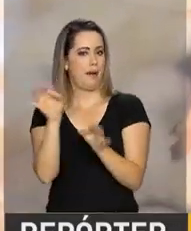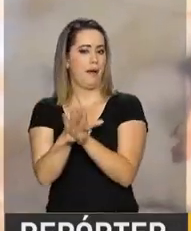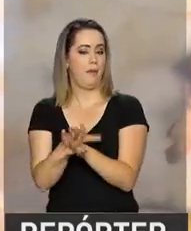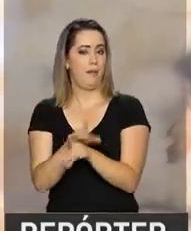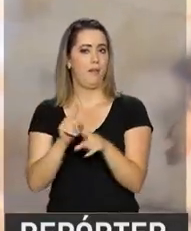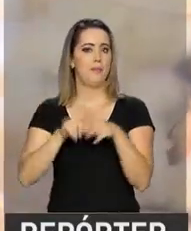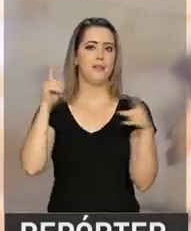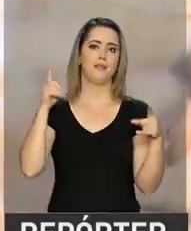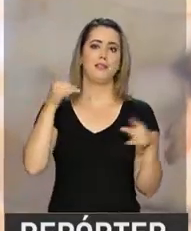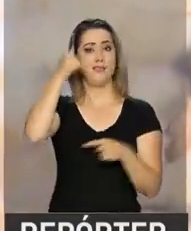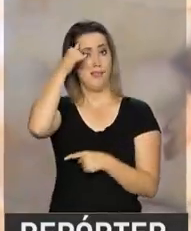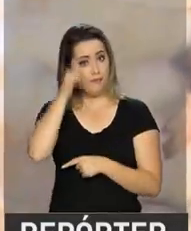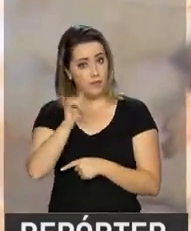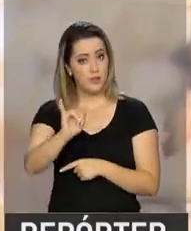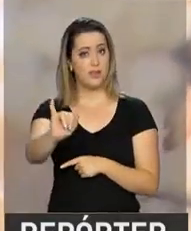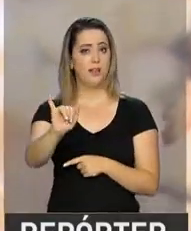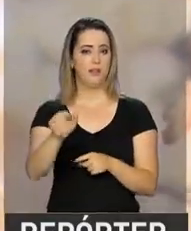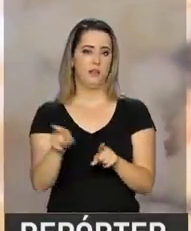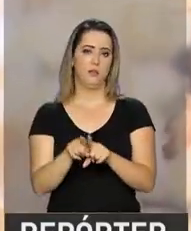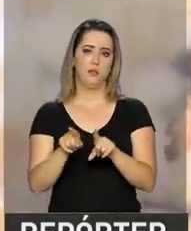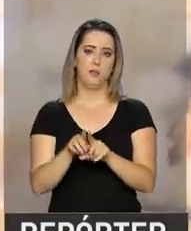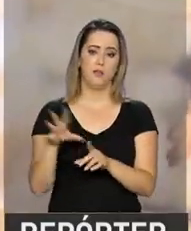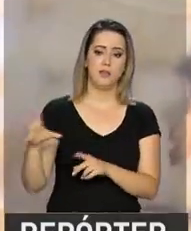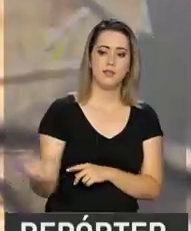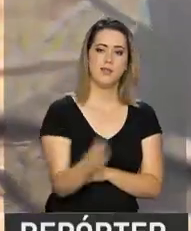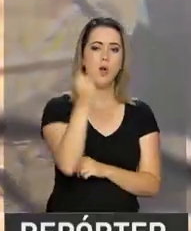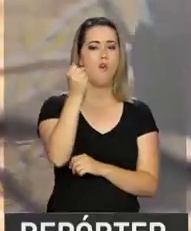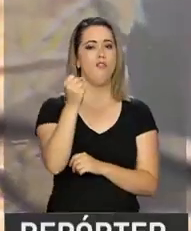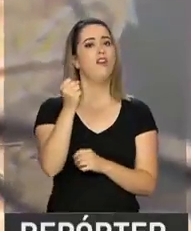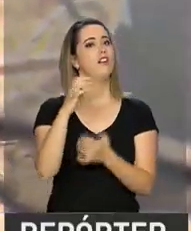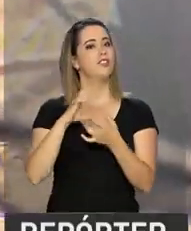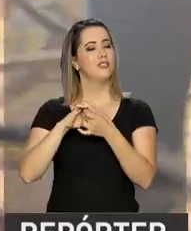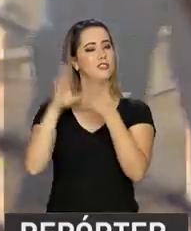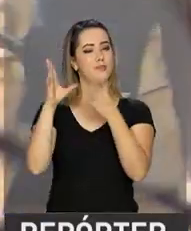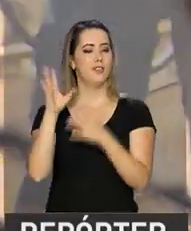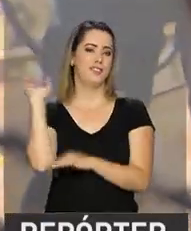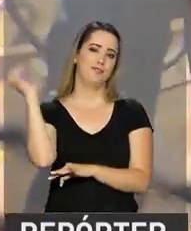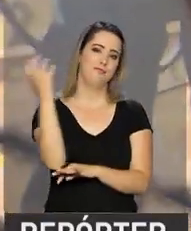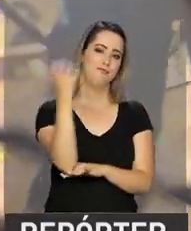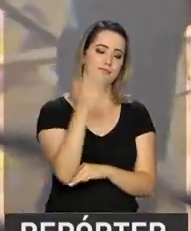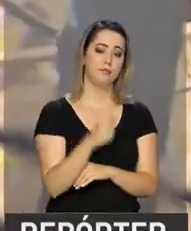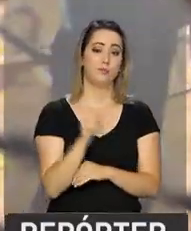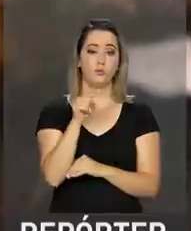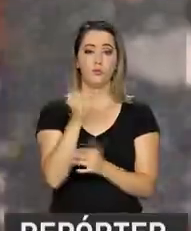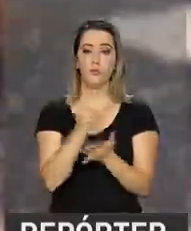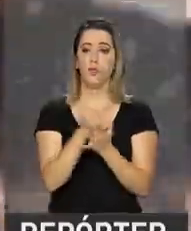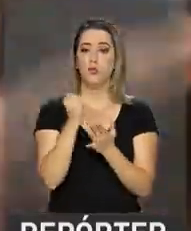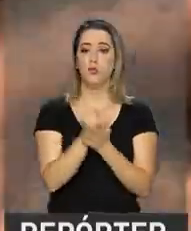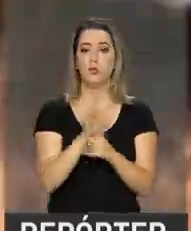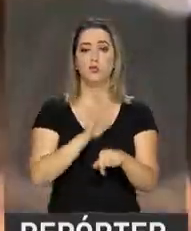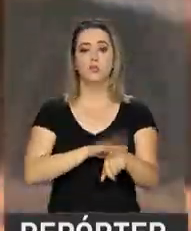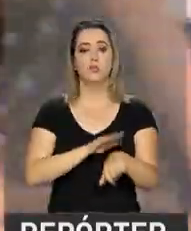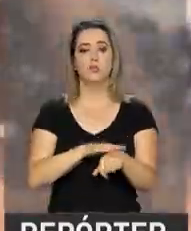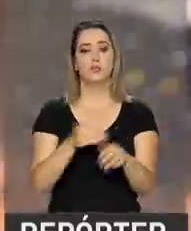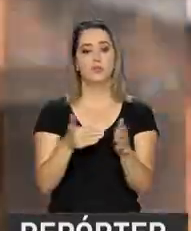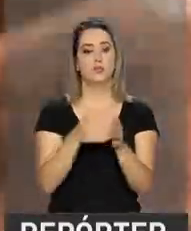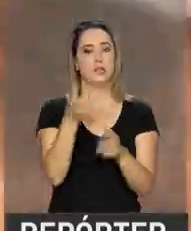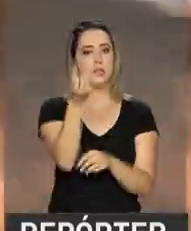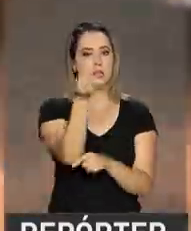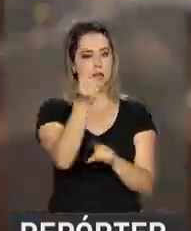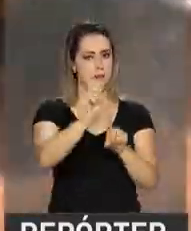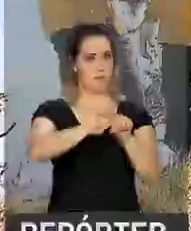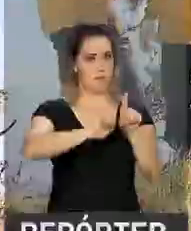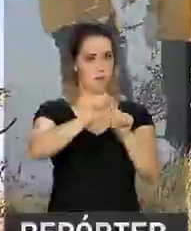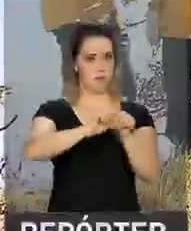trabalho prevê nino e também salvou natureza o contrato dos brigadistas com o ibama é por um período de até seis